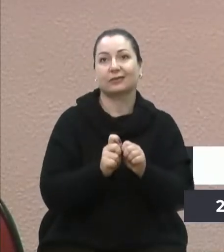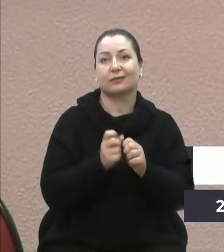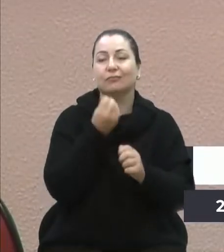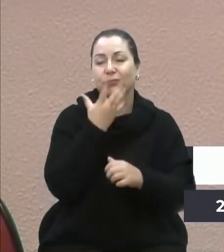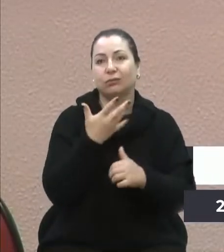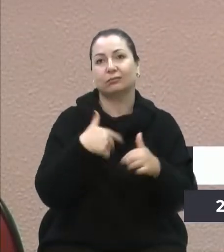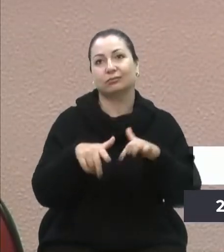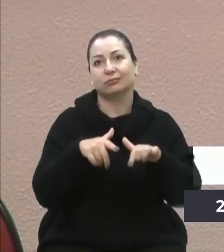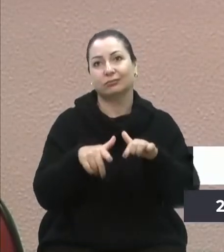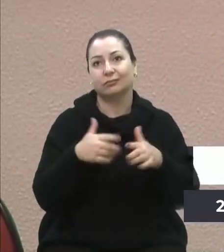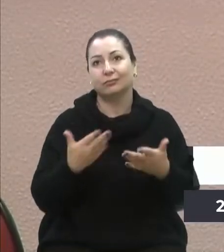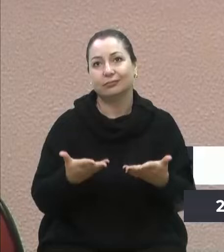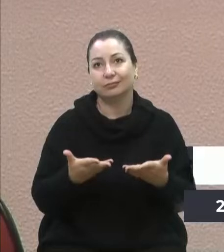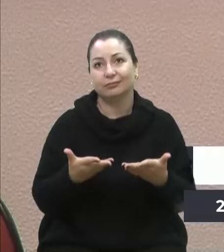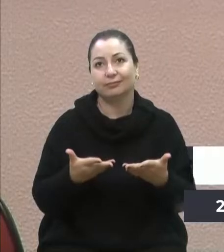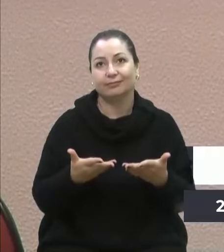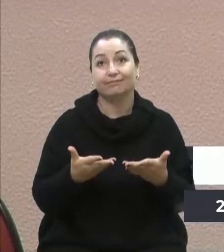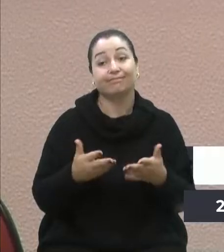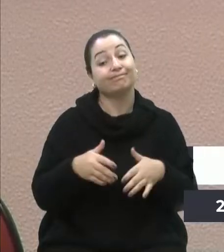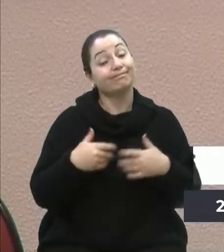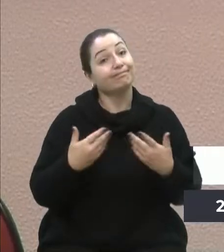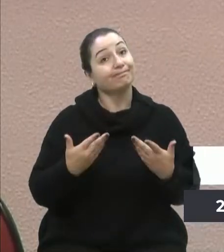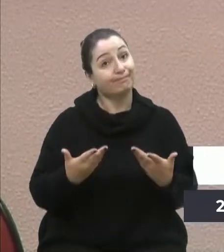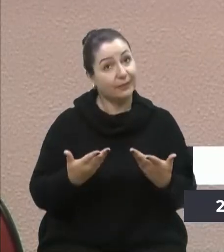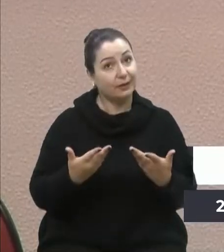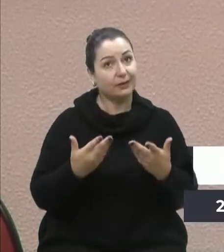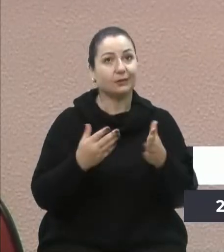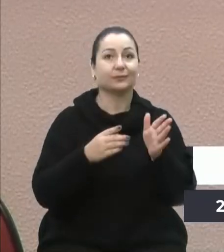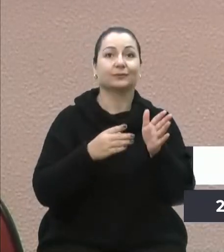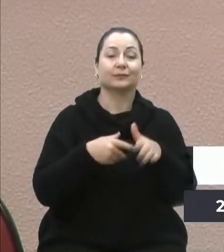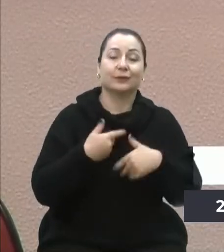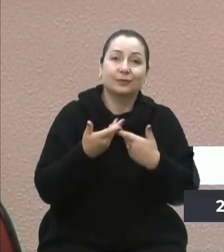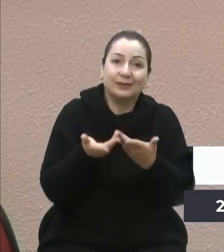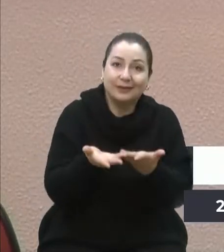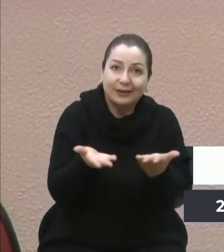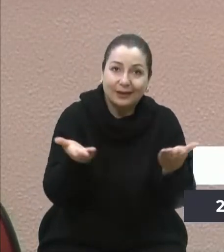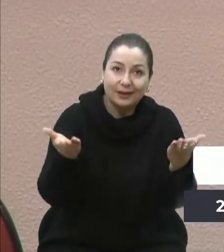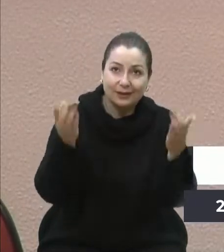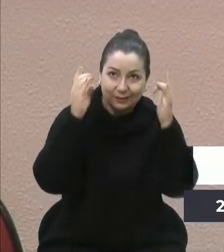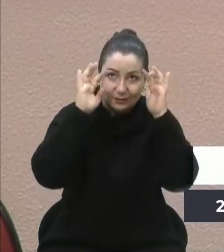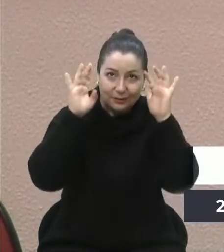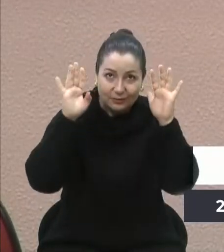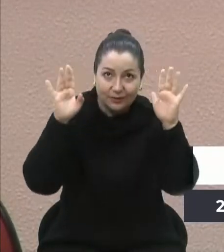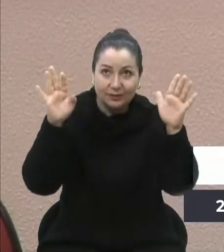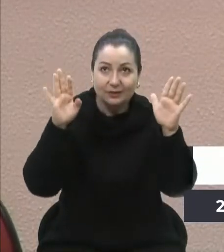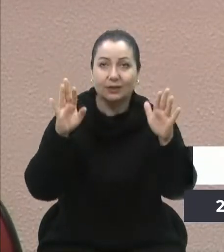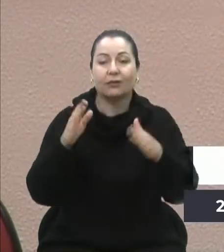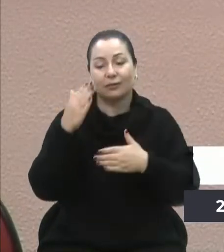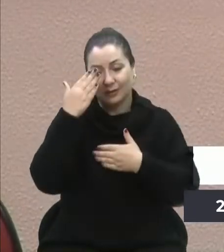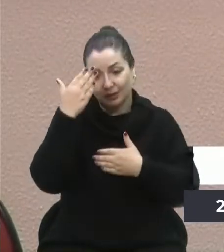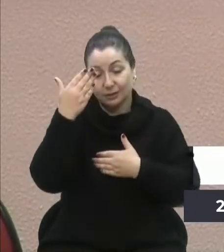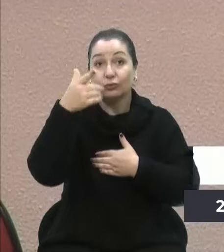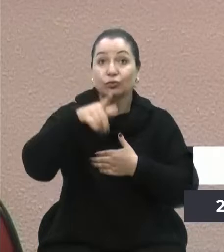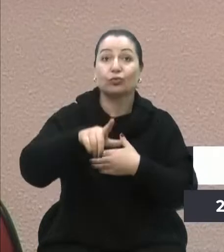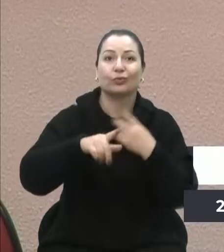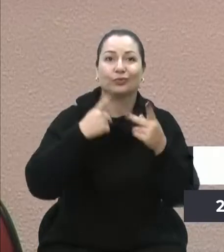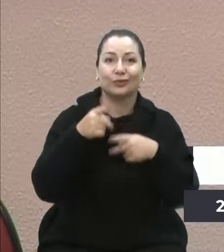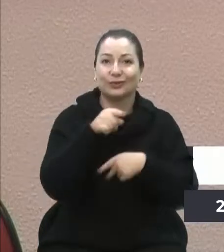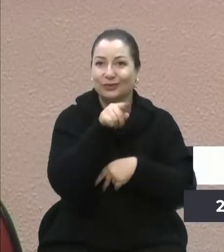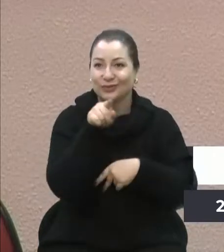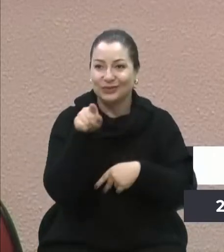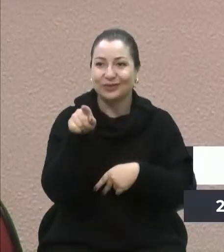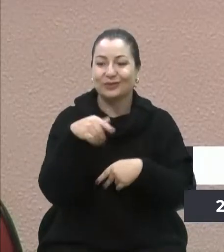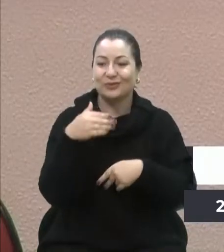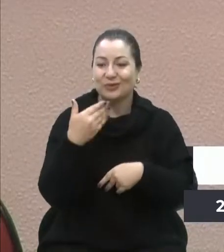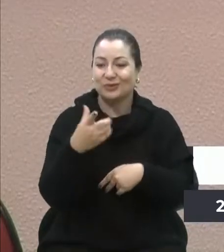trabalho? Então, com isso, eu quero deixar essa reflexão e, novamente, agradecer e dizer que vocês, quando tem um